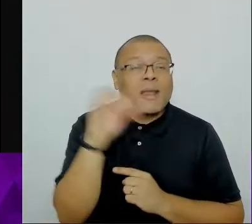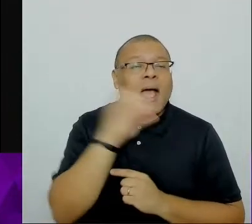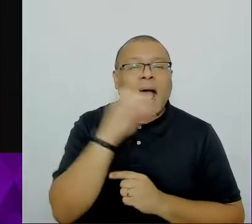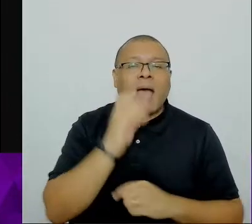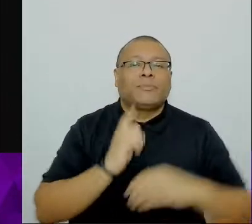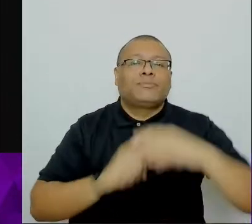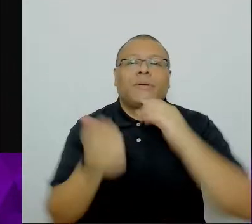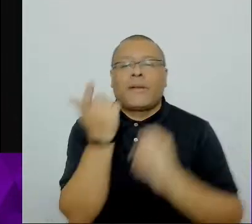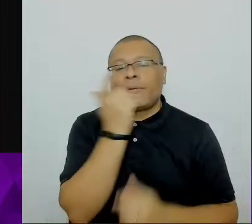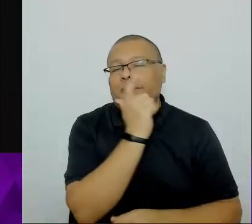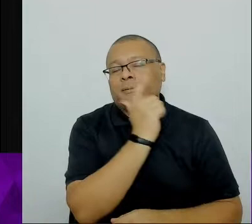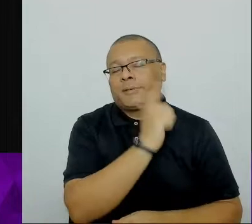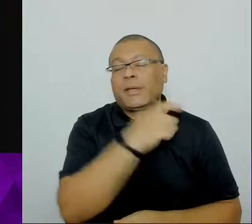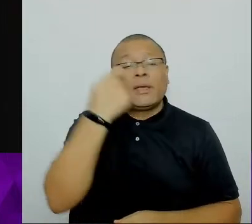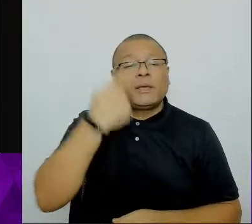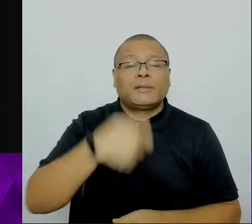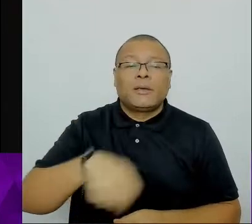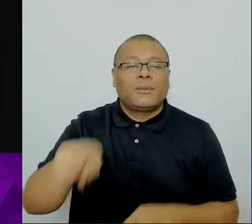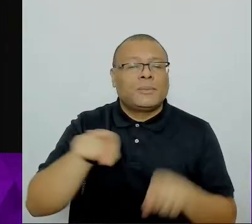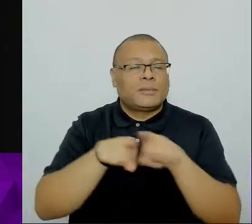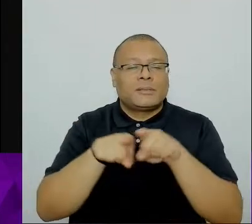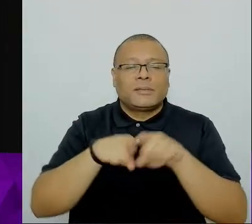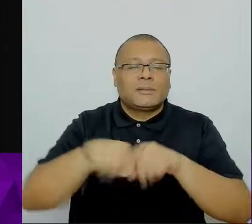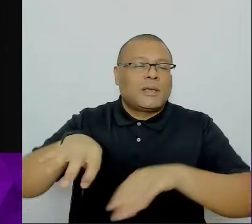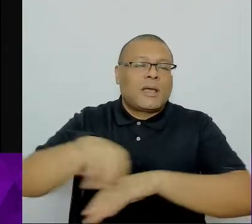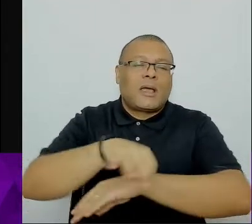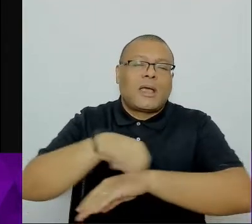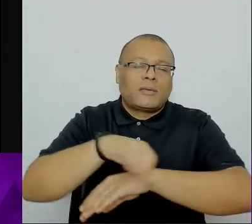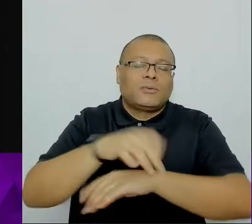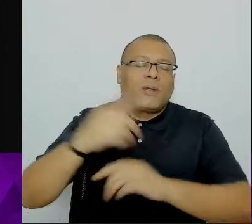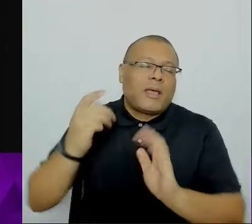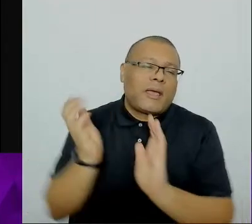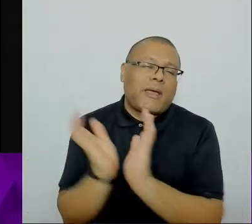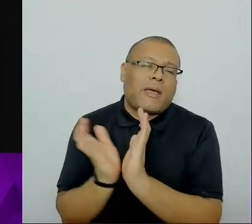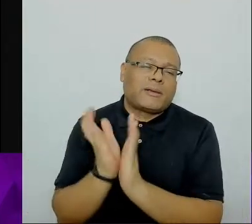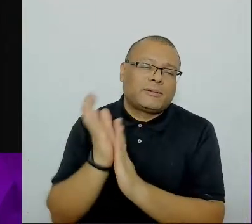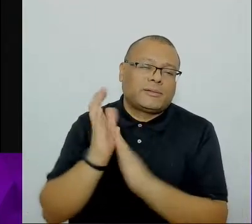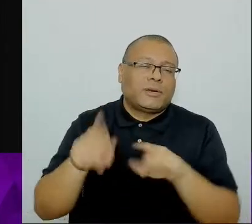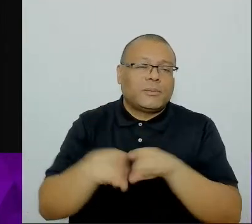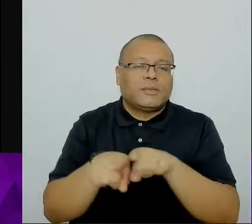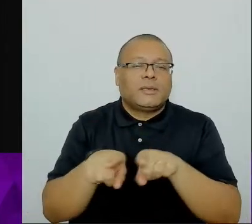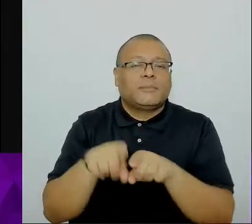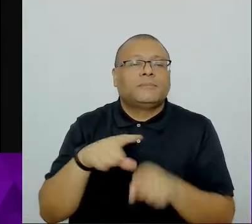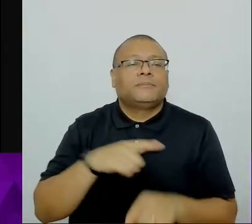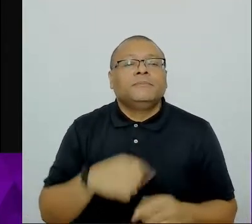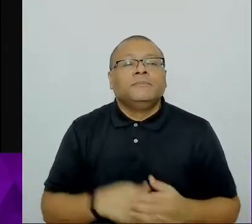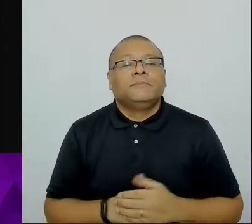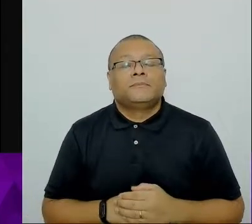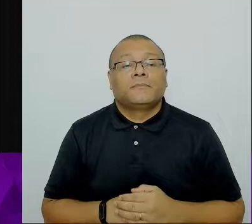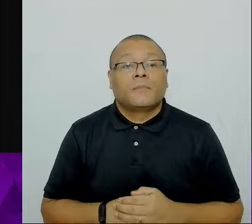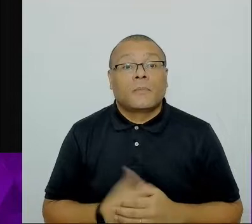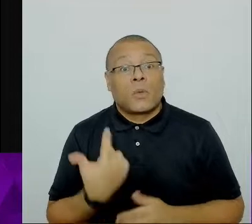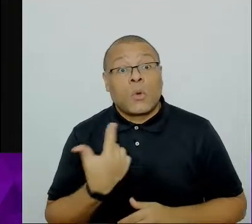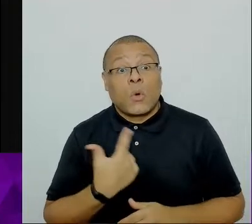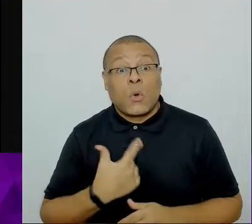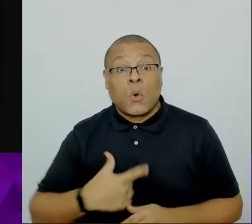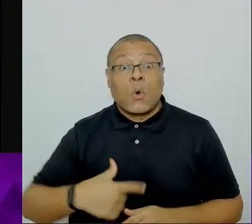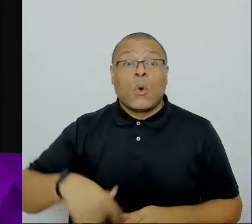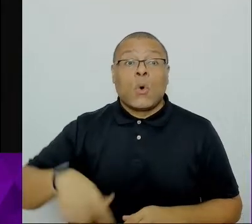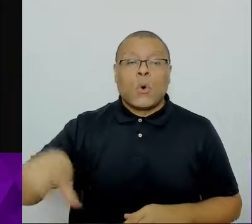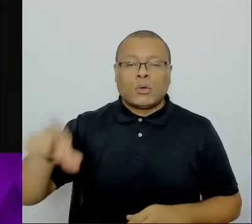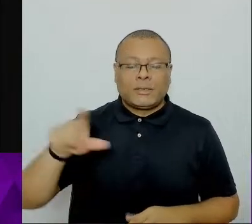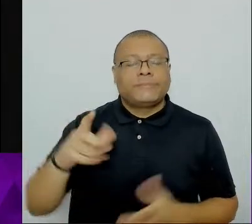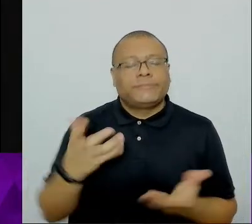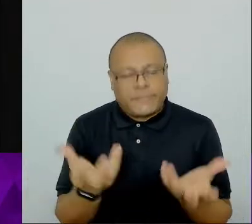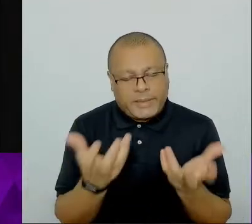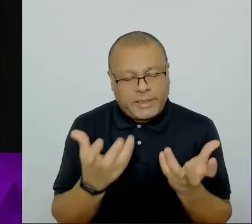rápida, sem ter que passar por toda a arquitetura da API para o back-end para retornar para ele. E falando sobre arquitetura, é esperado que a